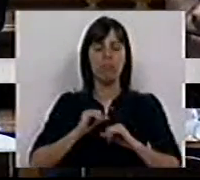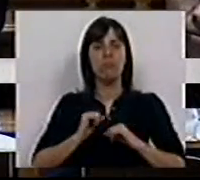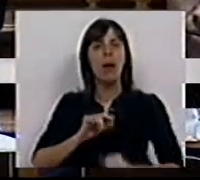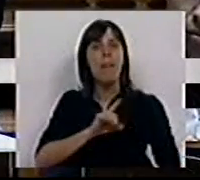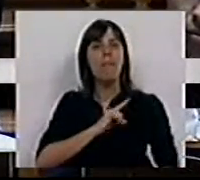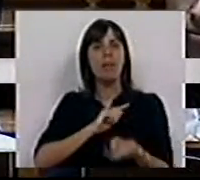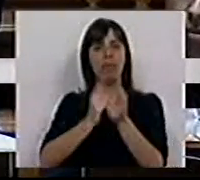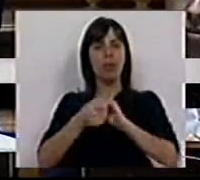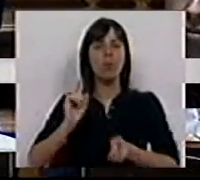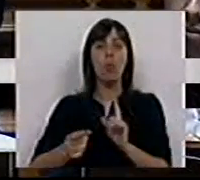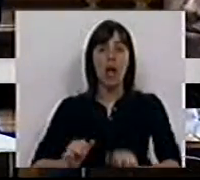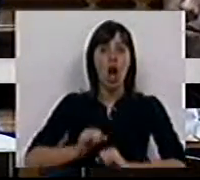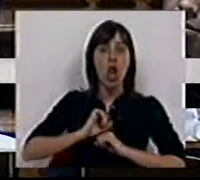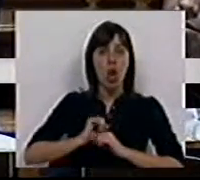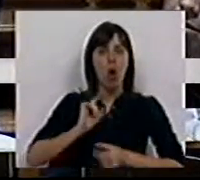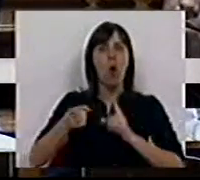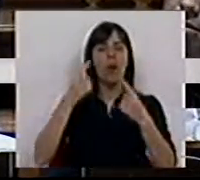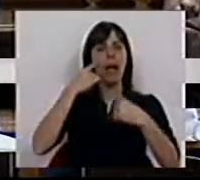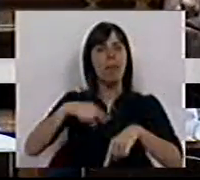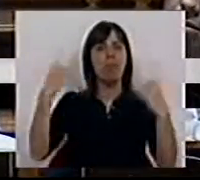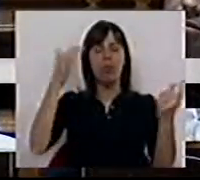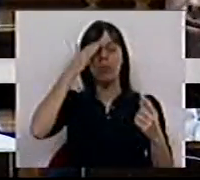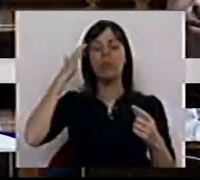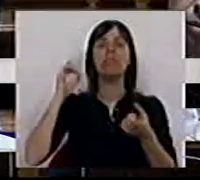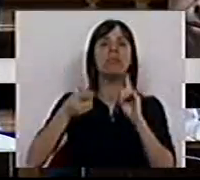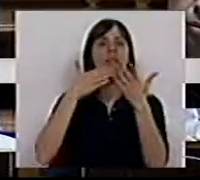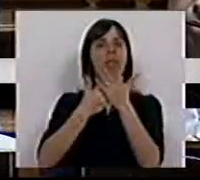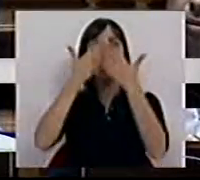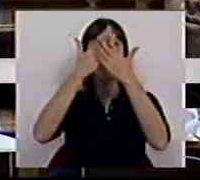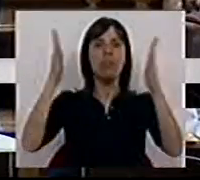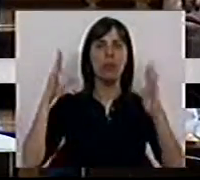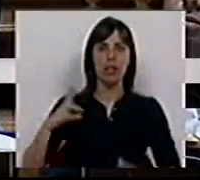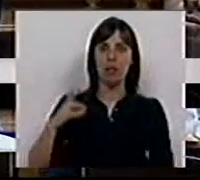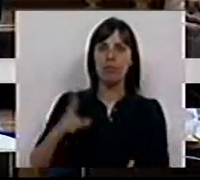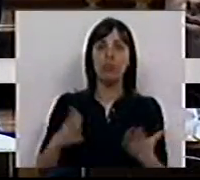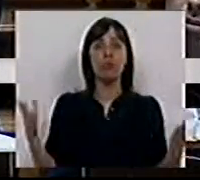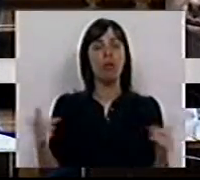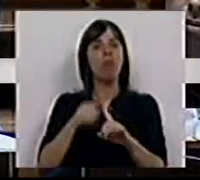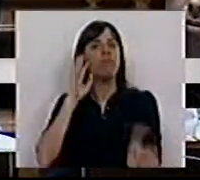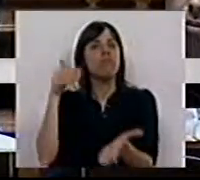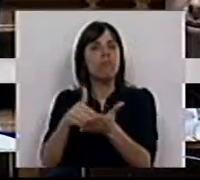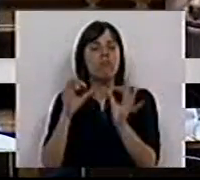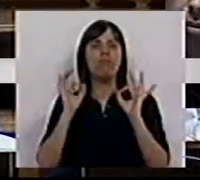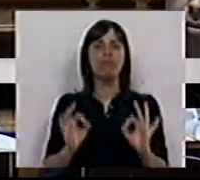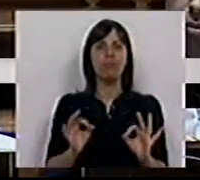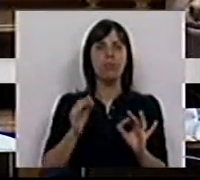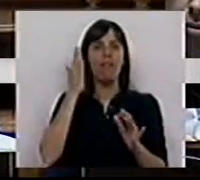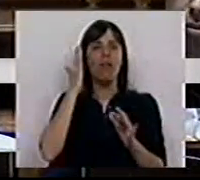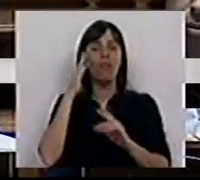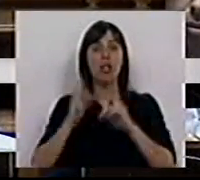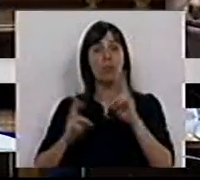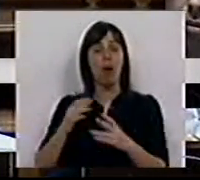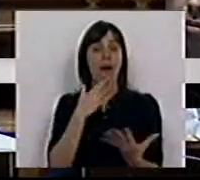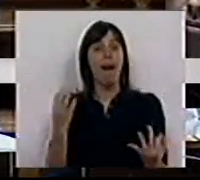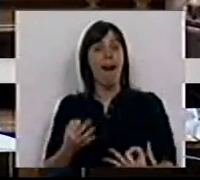nossas privatizações daquilo que é nosso, daquilo que é público, daquilo que faz a democracia em Portugal. Ela é o resultado de swaps especulativos,